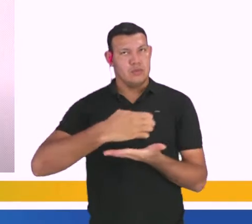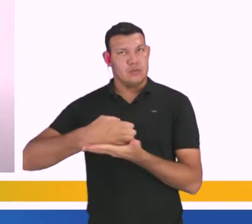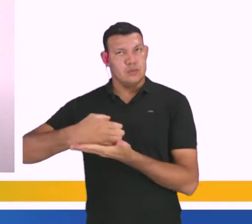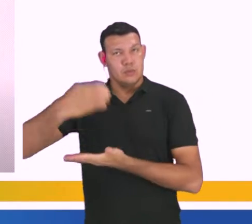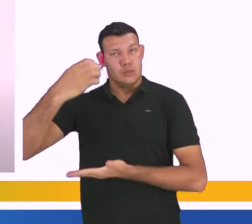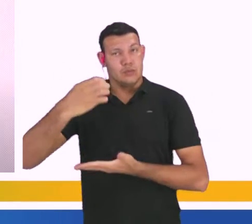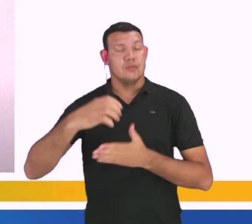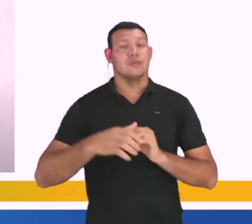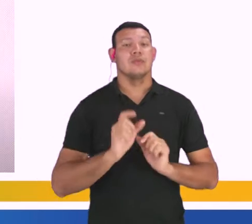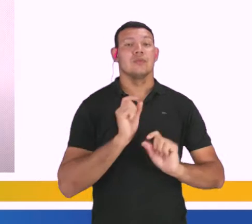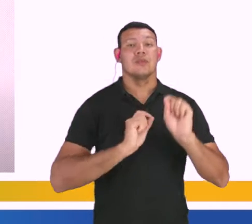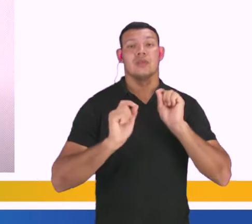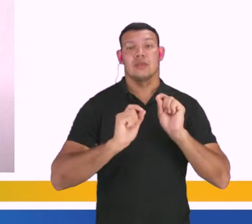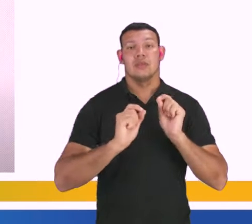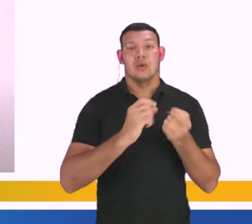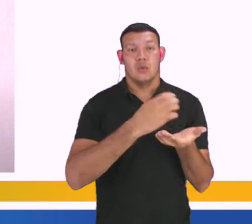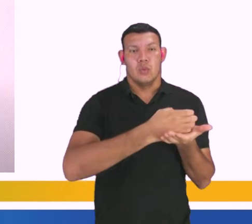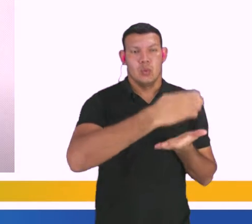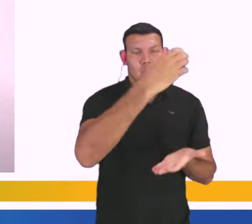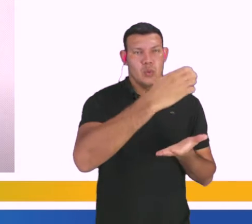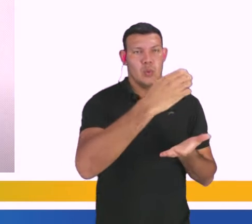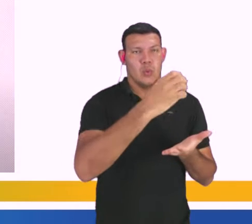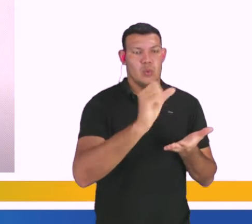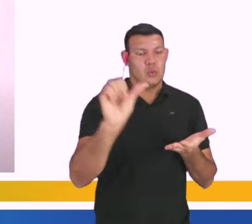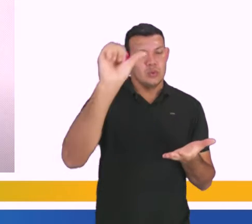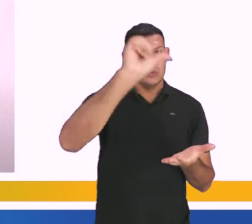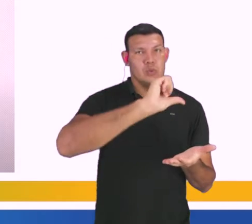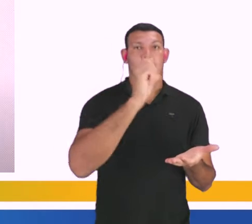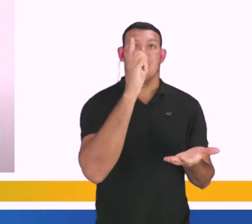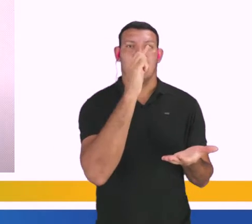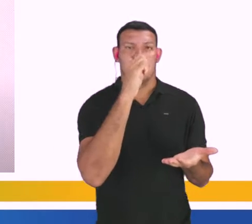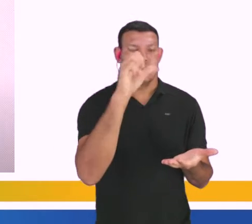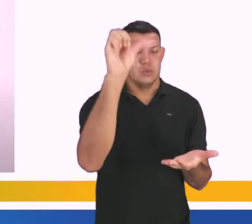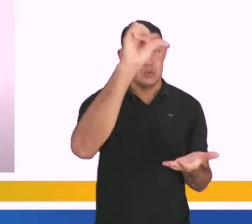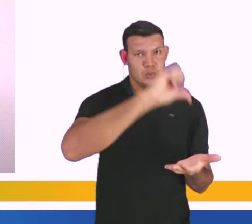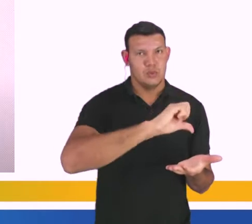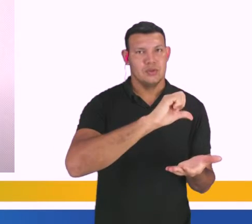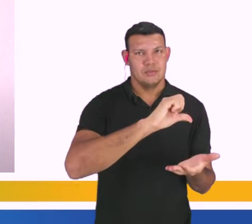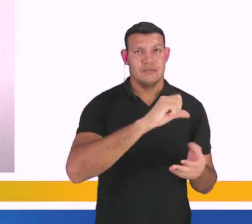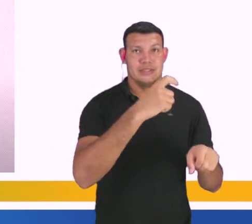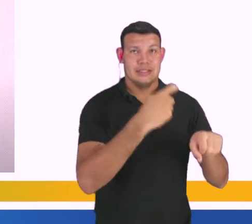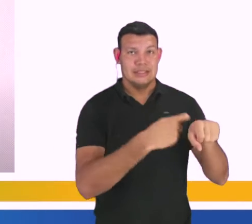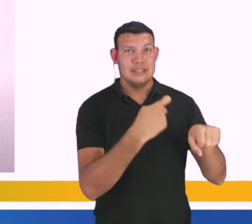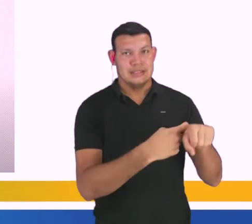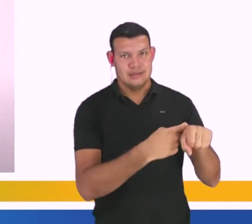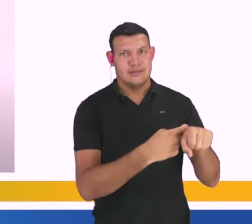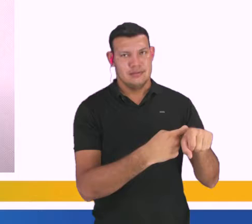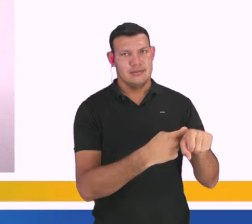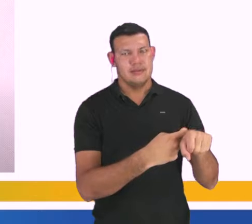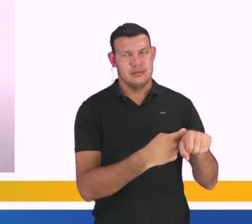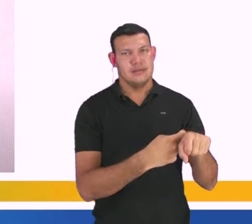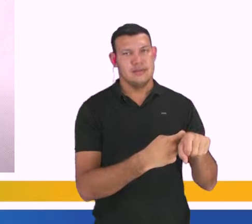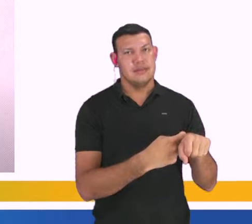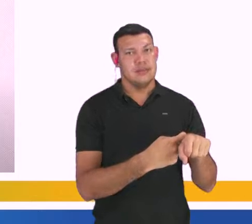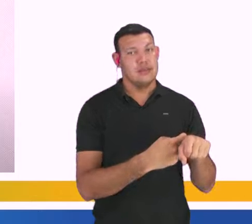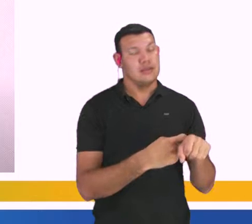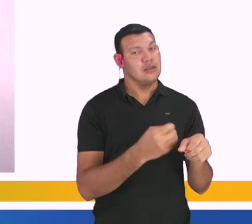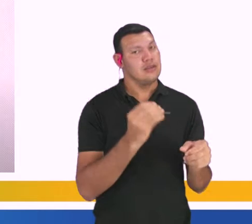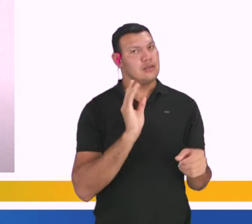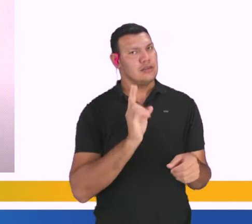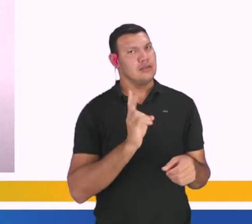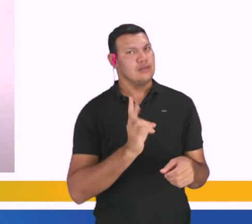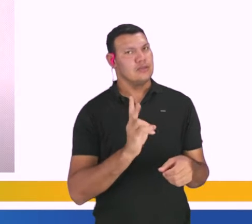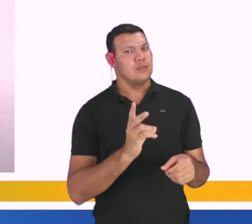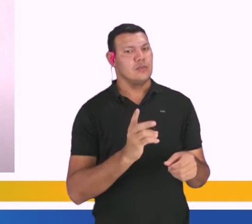gelo. No caso, o copo, que é o recipiente onde esses dois materiais, no caso a água, em dois estados, estará presente,